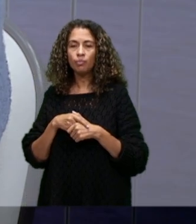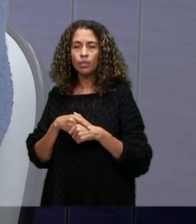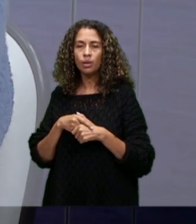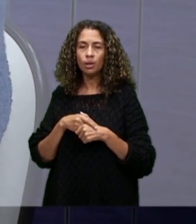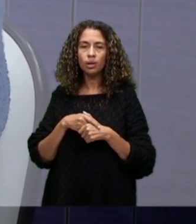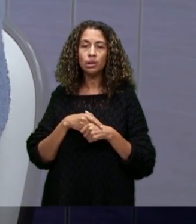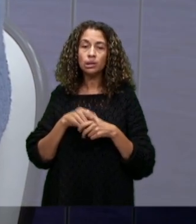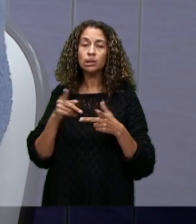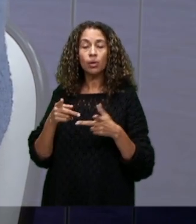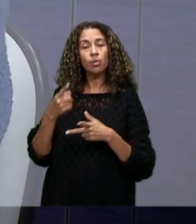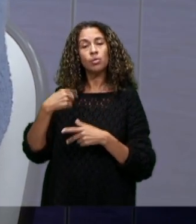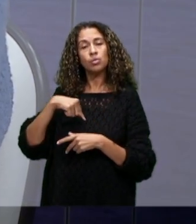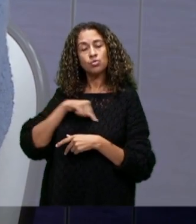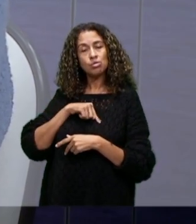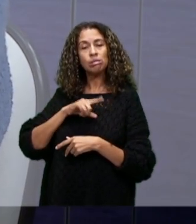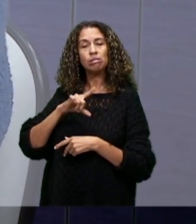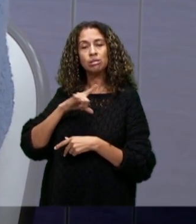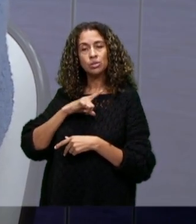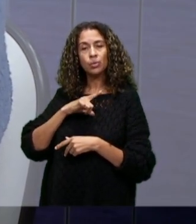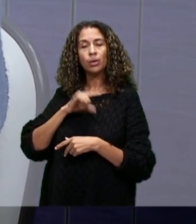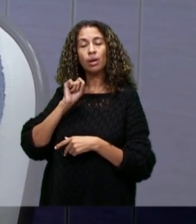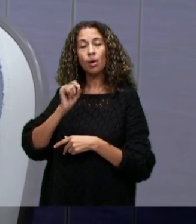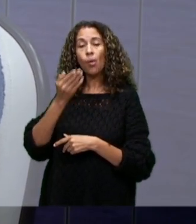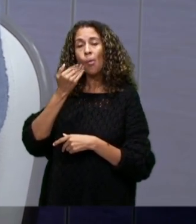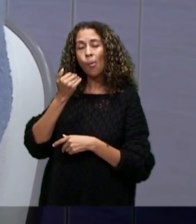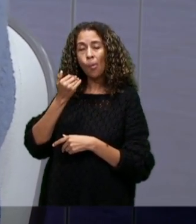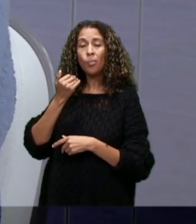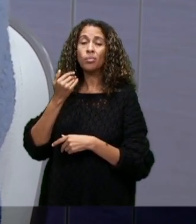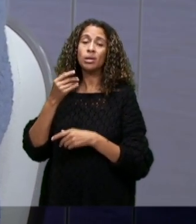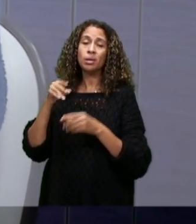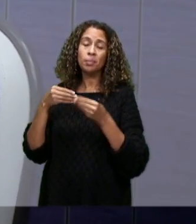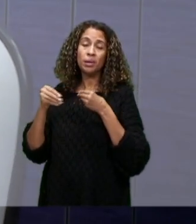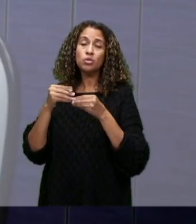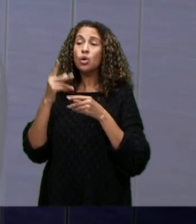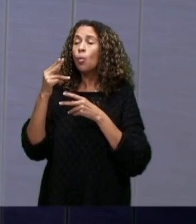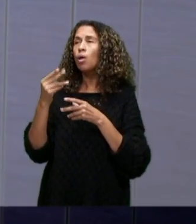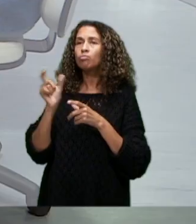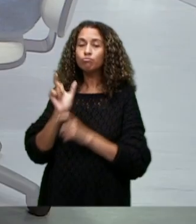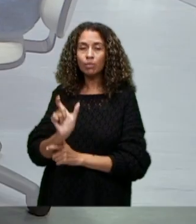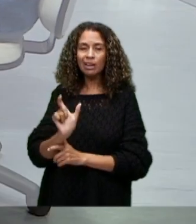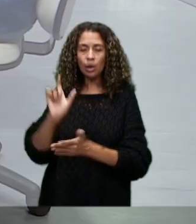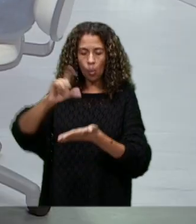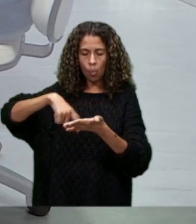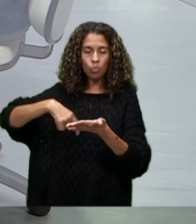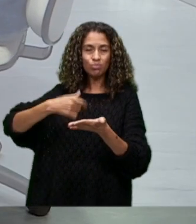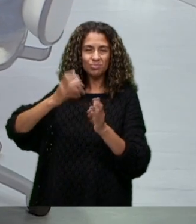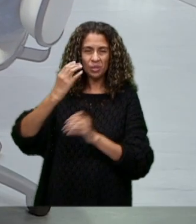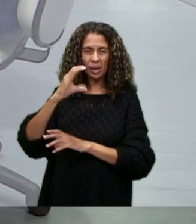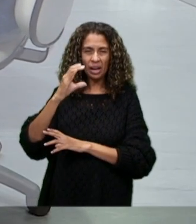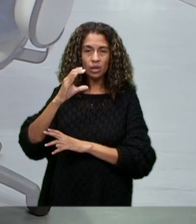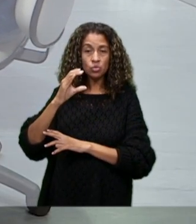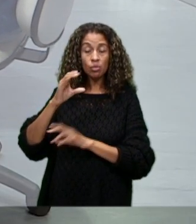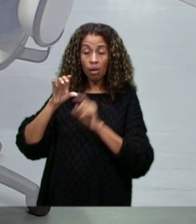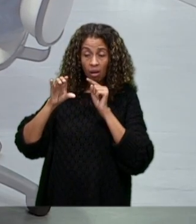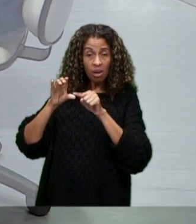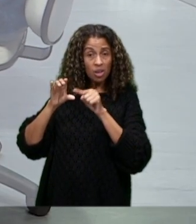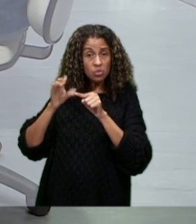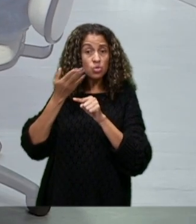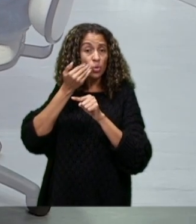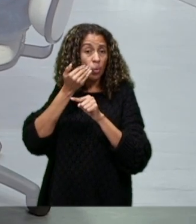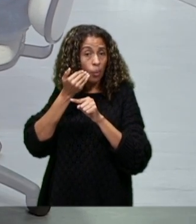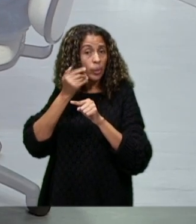cerca de 5 gramas de plástico por semana. Isso equivale a um cartão de crédito, né, de plástico por semana que a gente